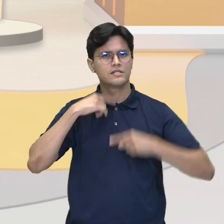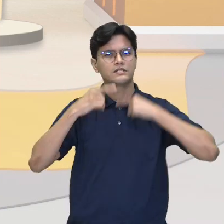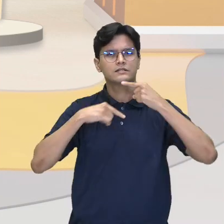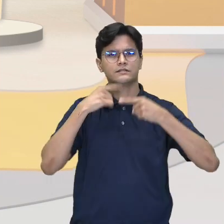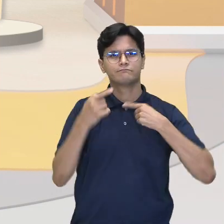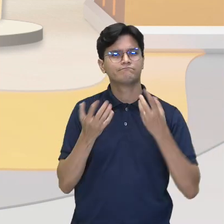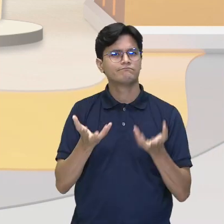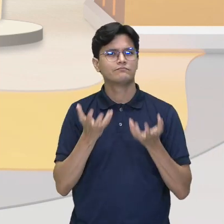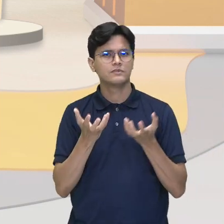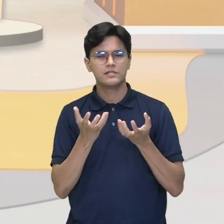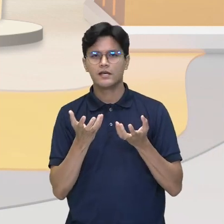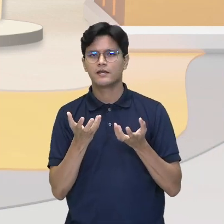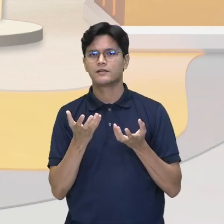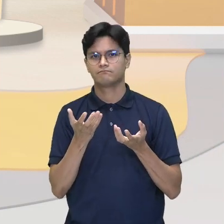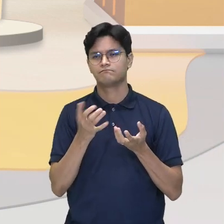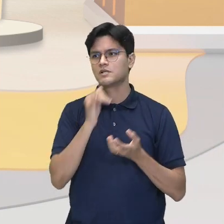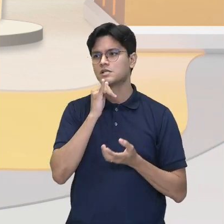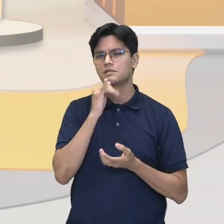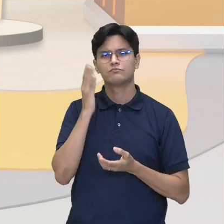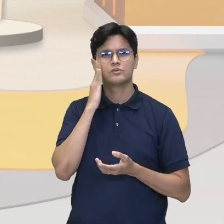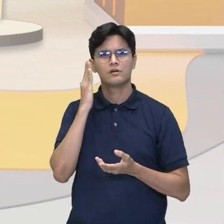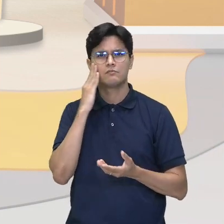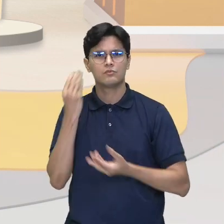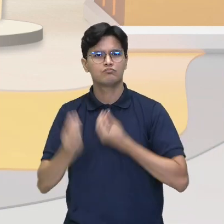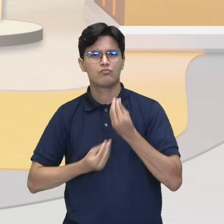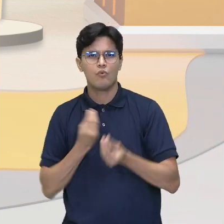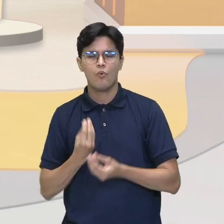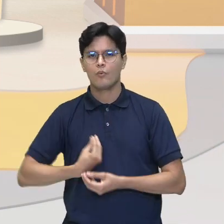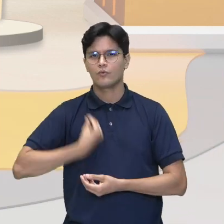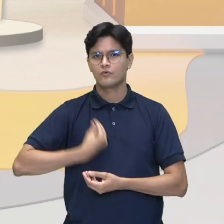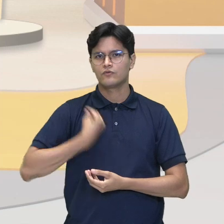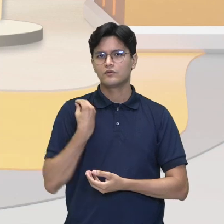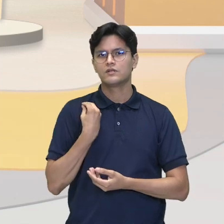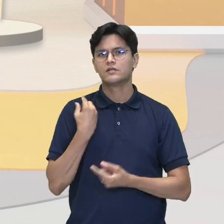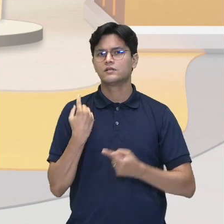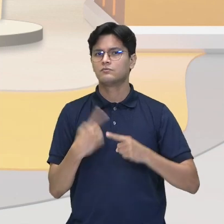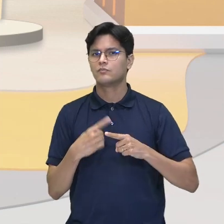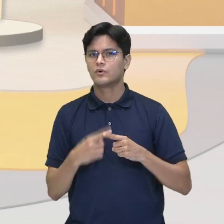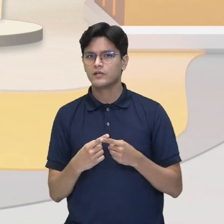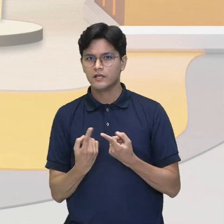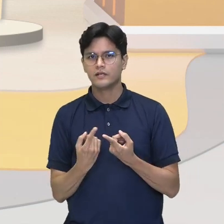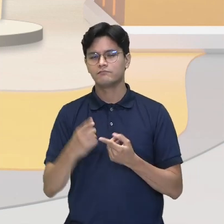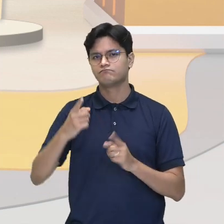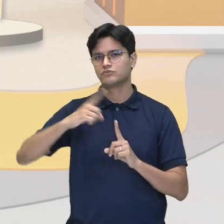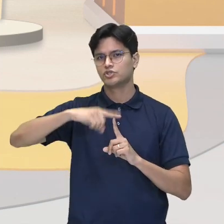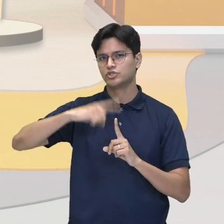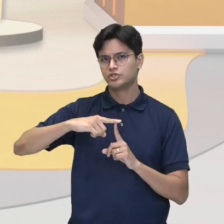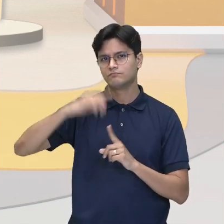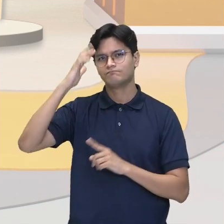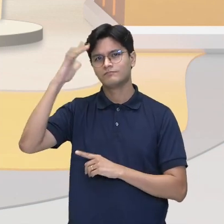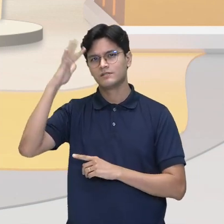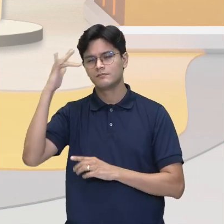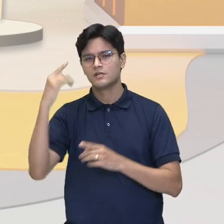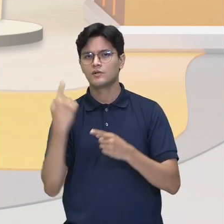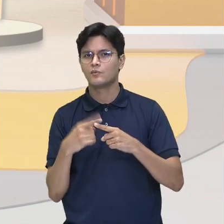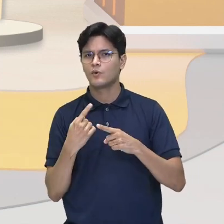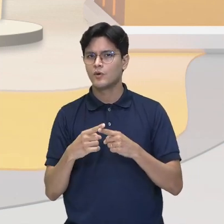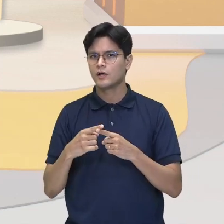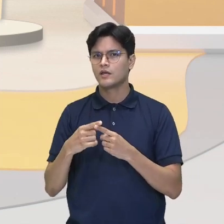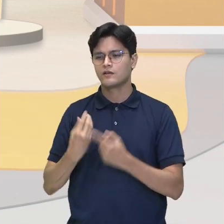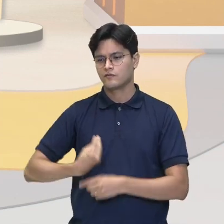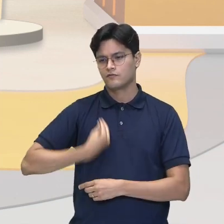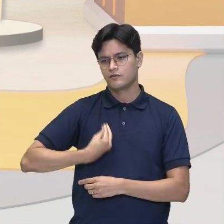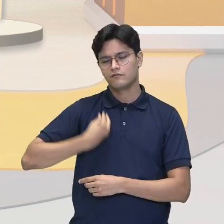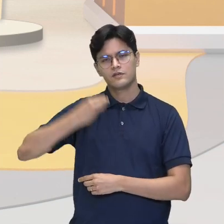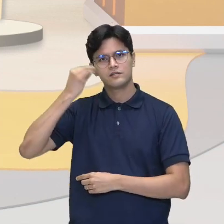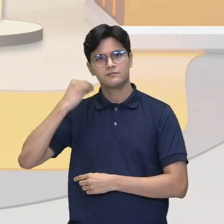querer indagar o seu modo de vida, o seu tipo de pensamento, o porquê de ele estar naquela situação, o porquê